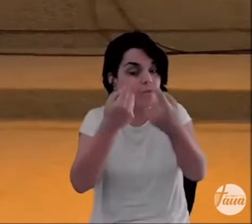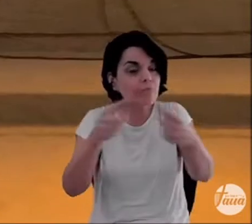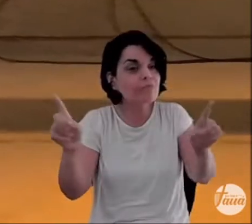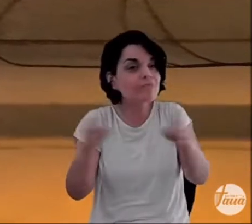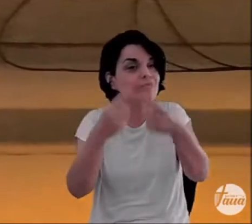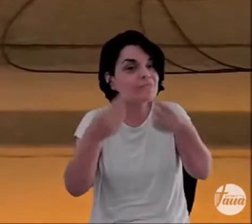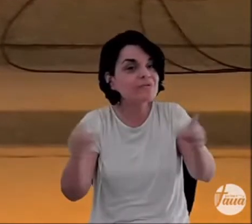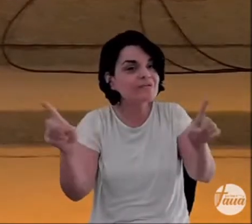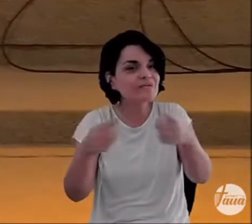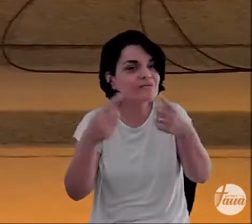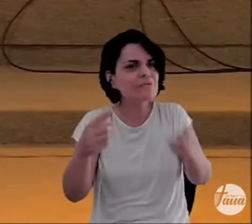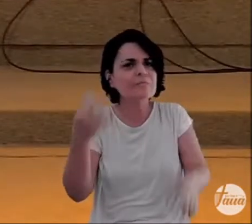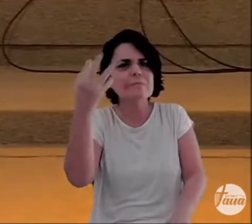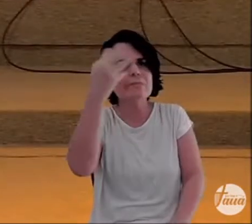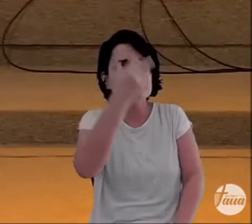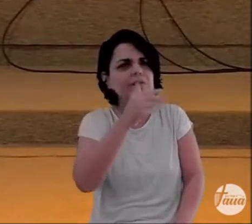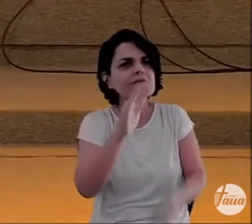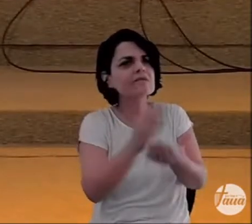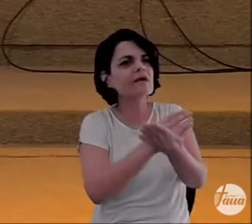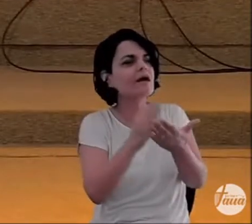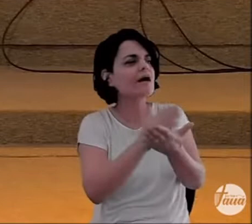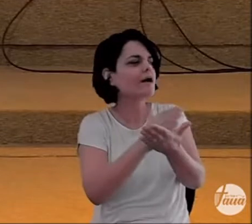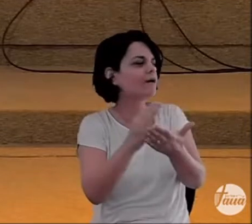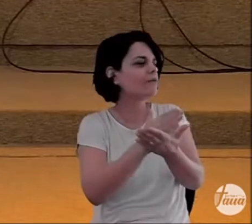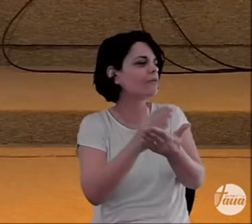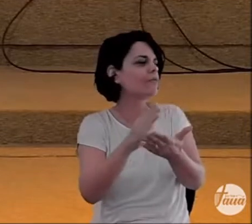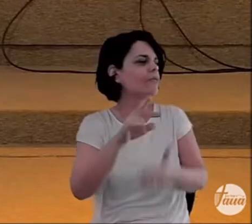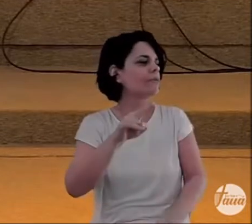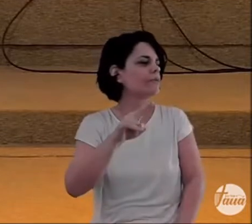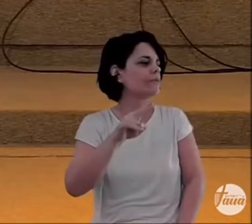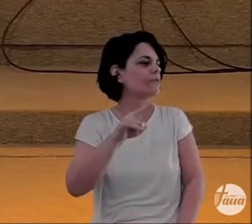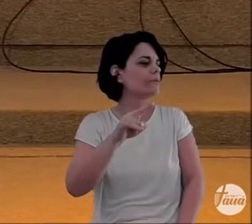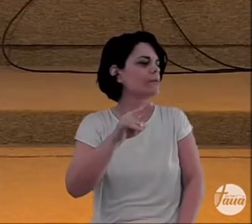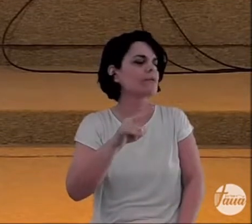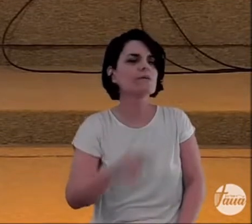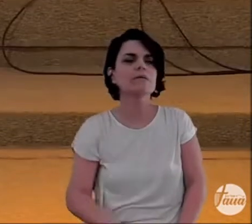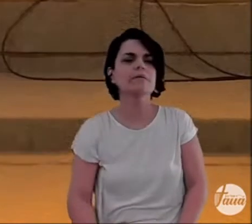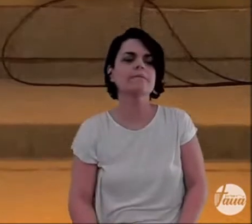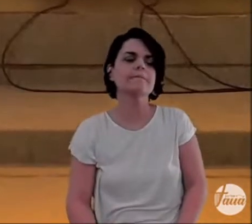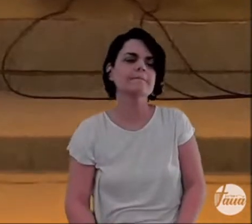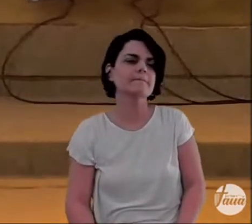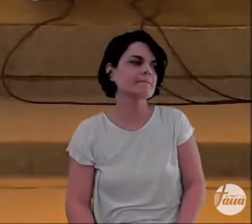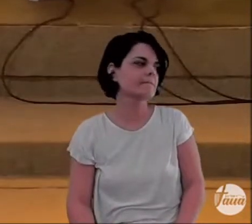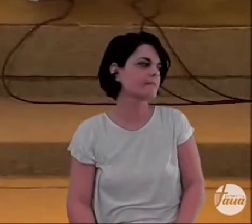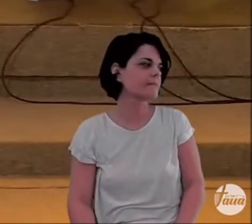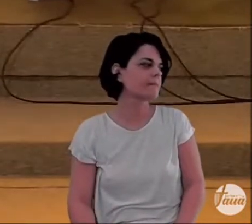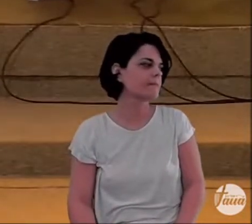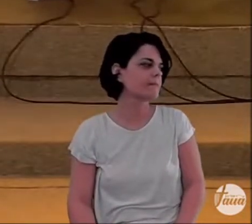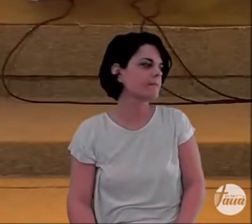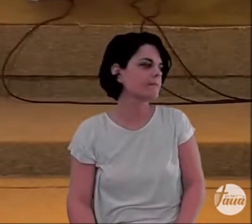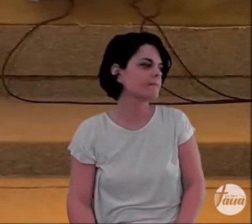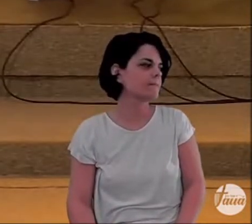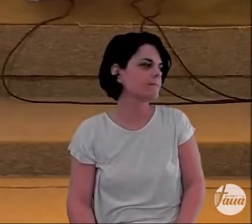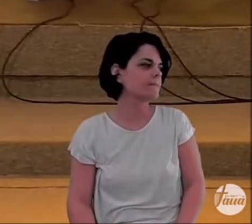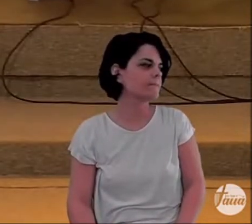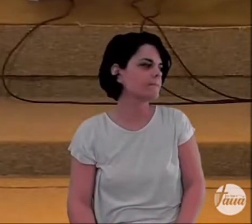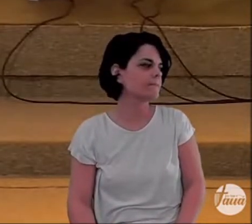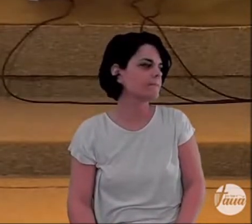vai tocar, já tem alguns irmãos que já... Opa, está na hora. Quer ver?